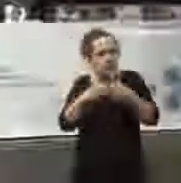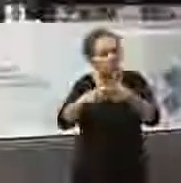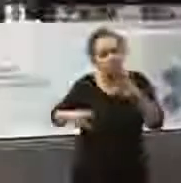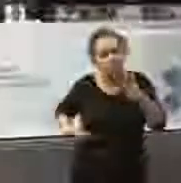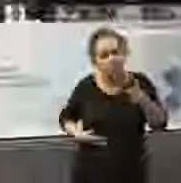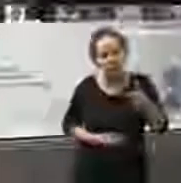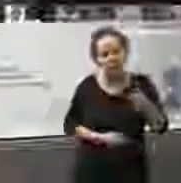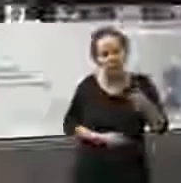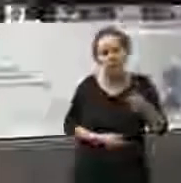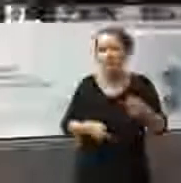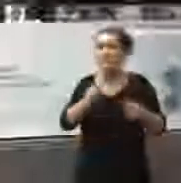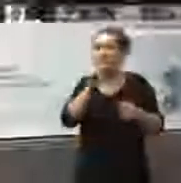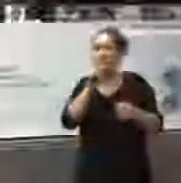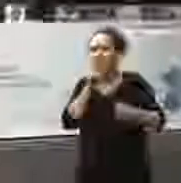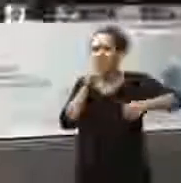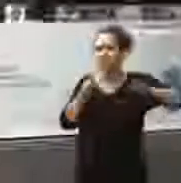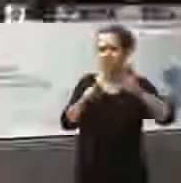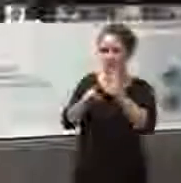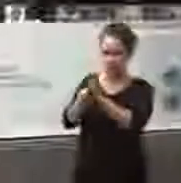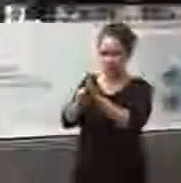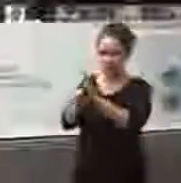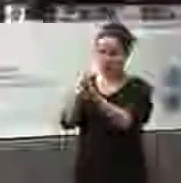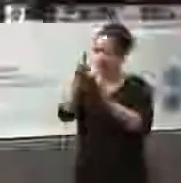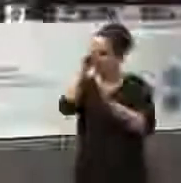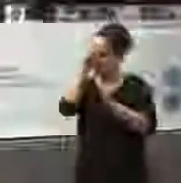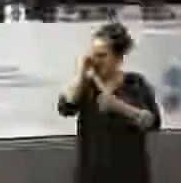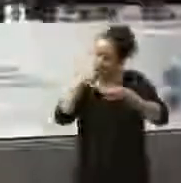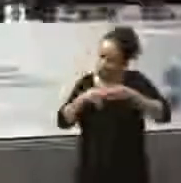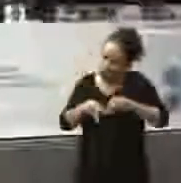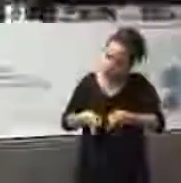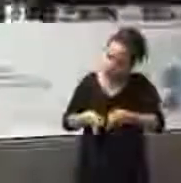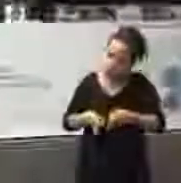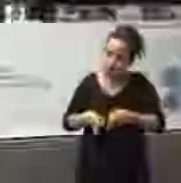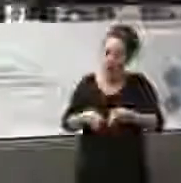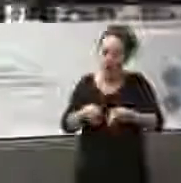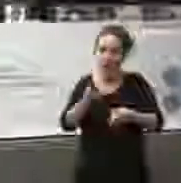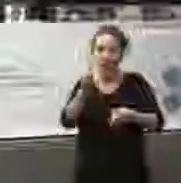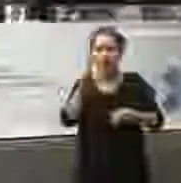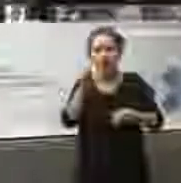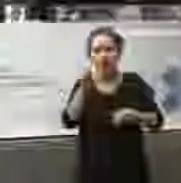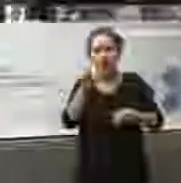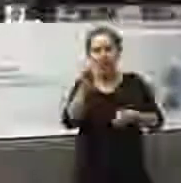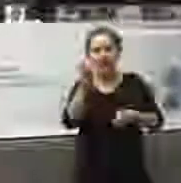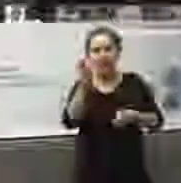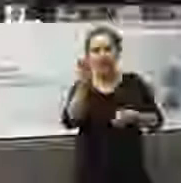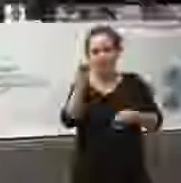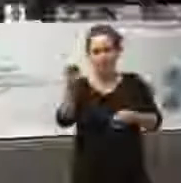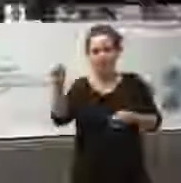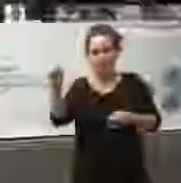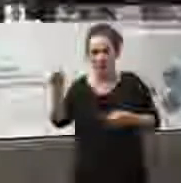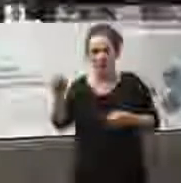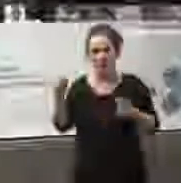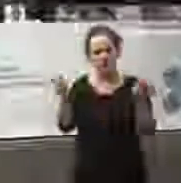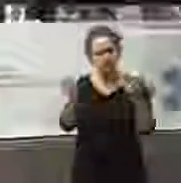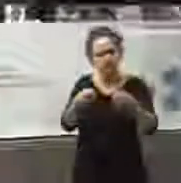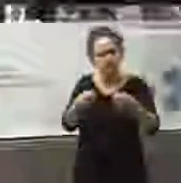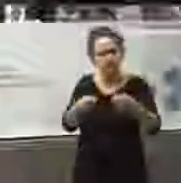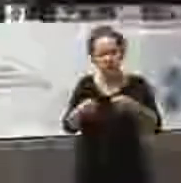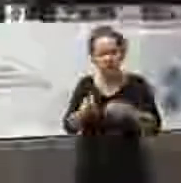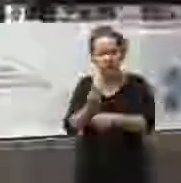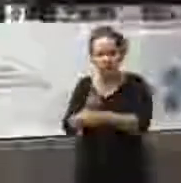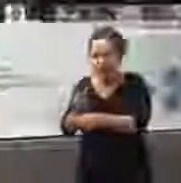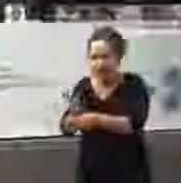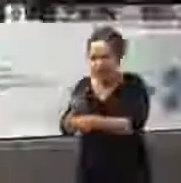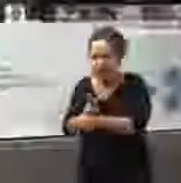relação à oferta de leitos de leitos para cirurgia ou de pronto o possibilidade de tratamento o que